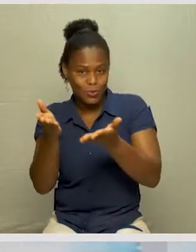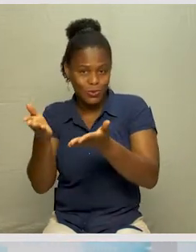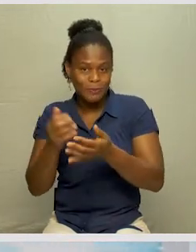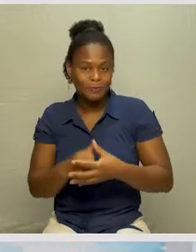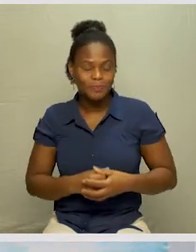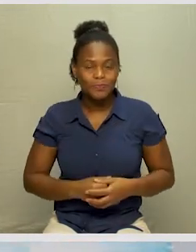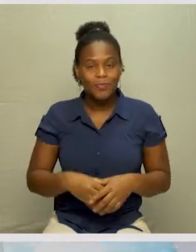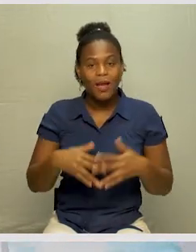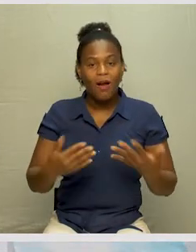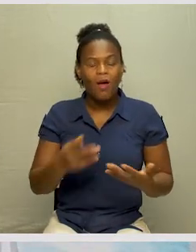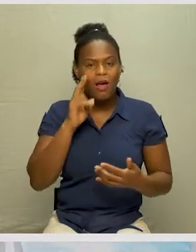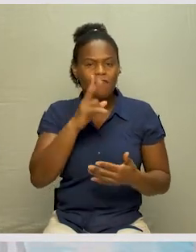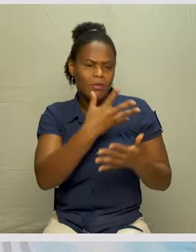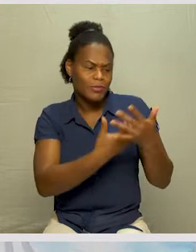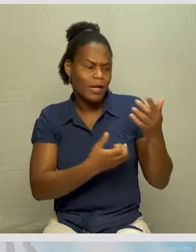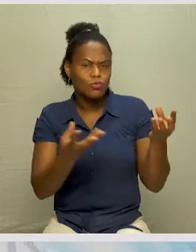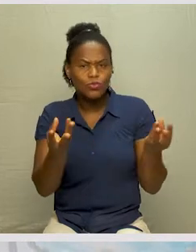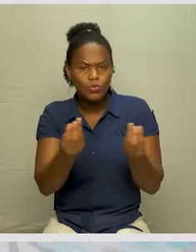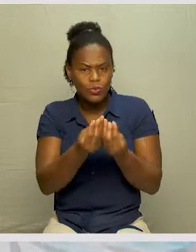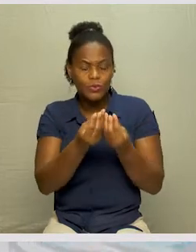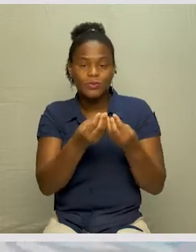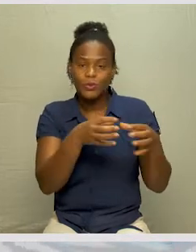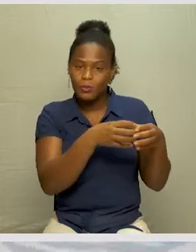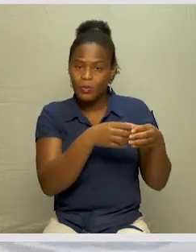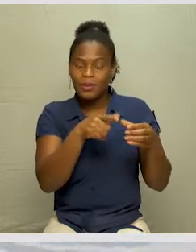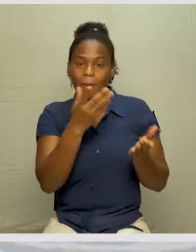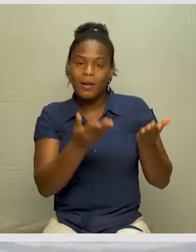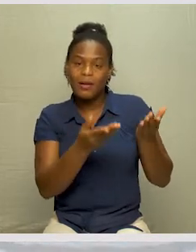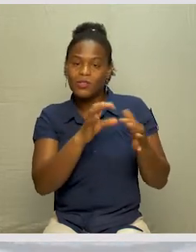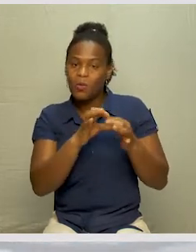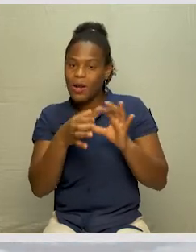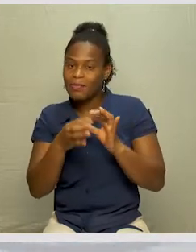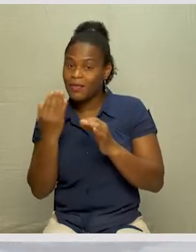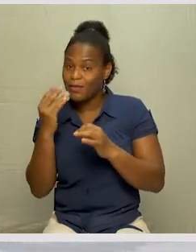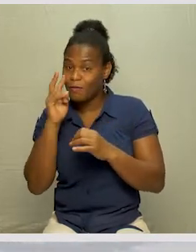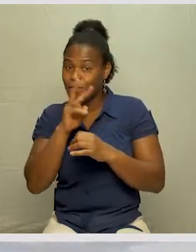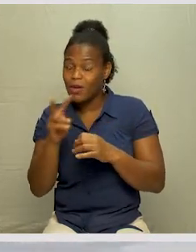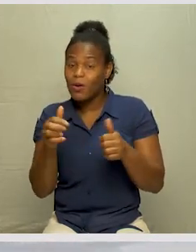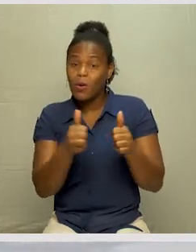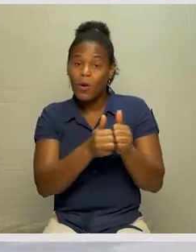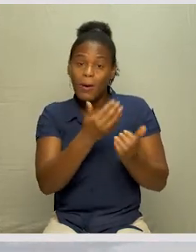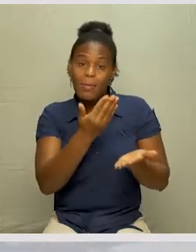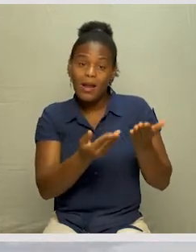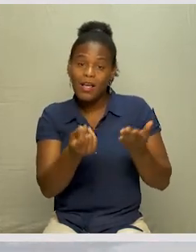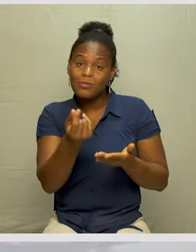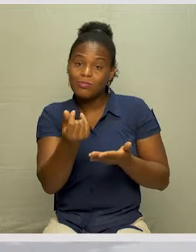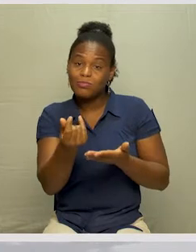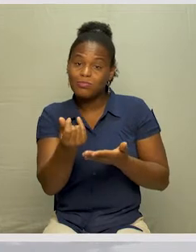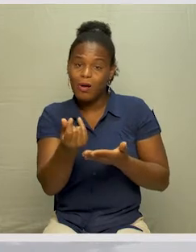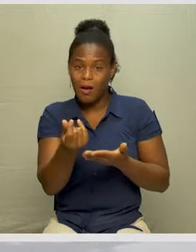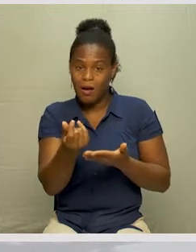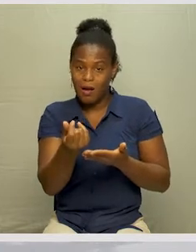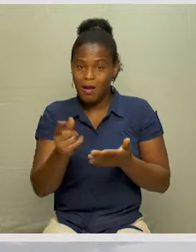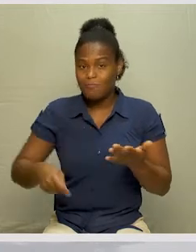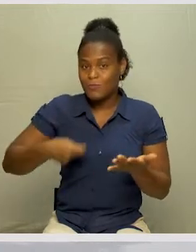Agora vamos ver o saldo conjunto da balança corrente que acabamos de ver com a balança de capital